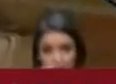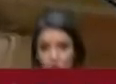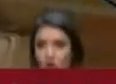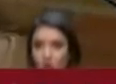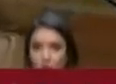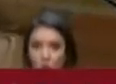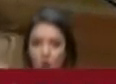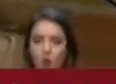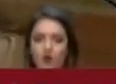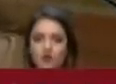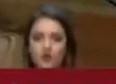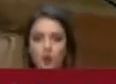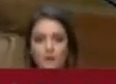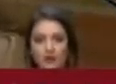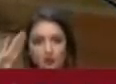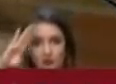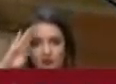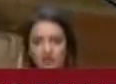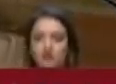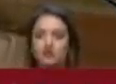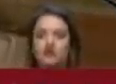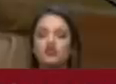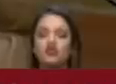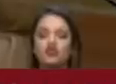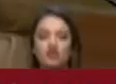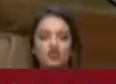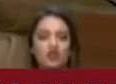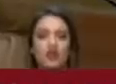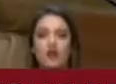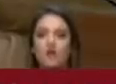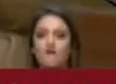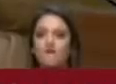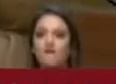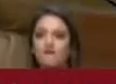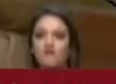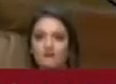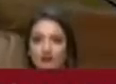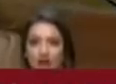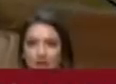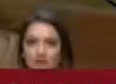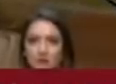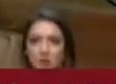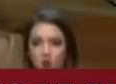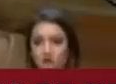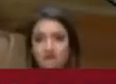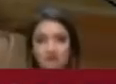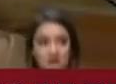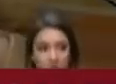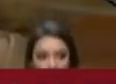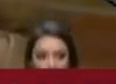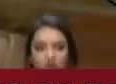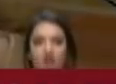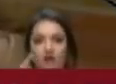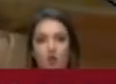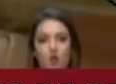com conservadores, só acontece com apoiadores do presidente. É, enquanto que o Daniel está